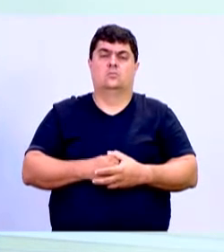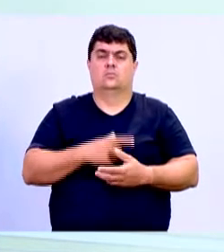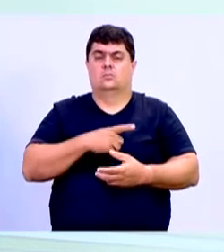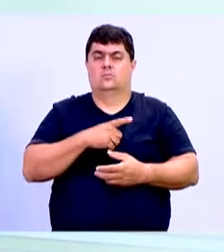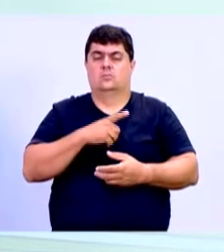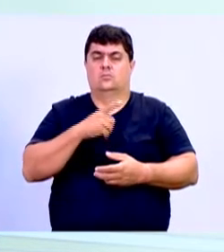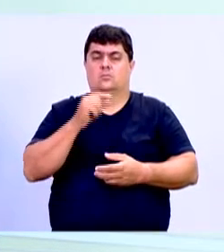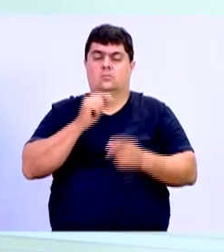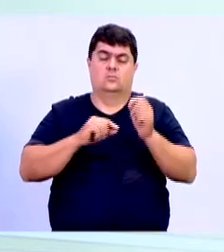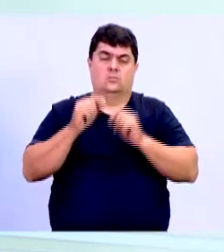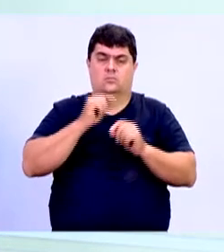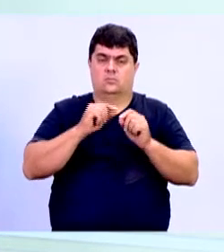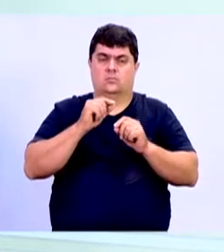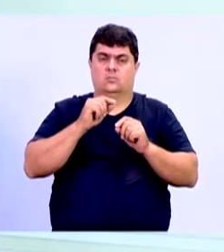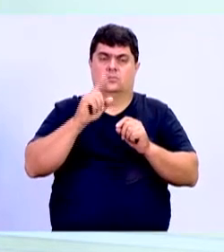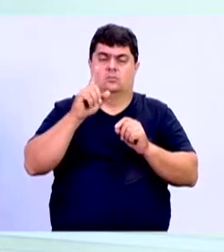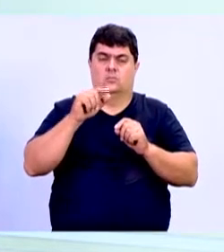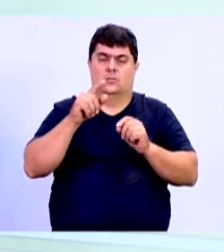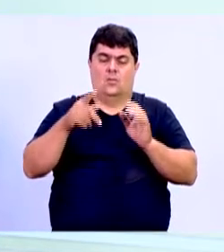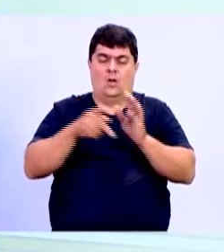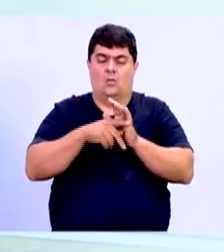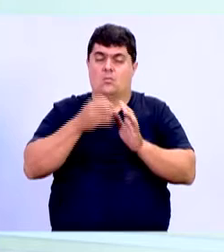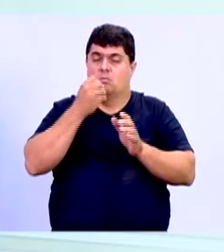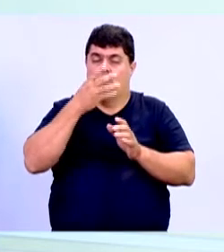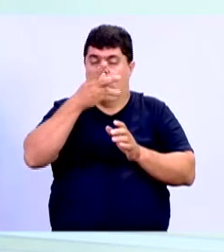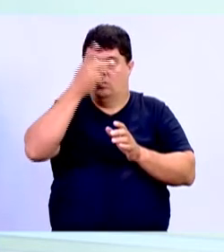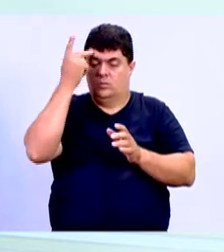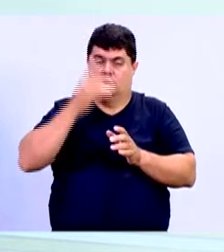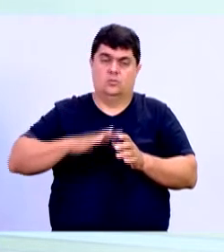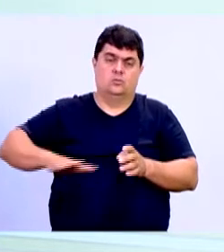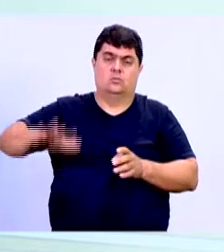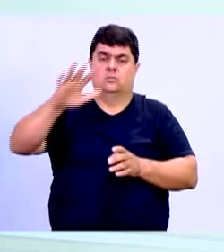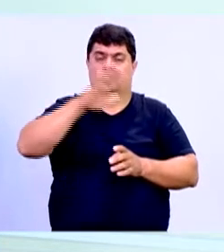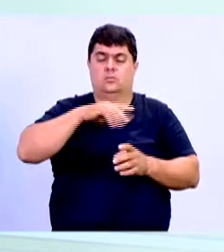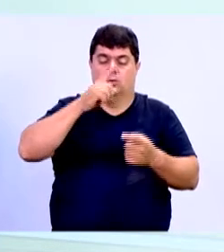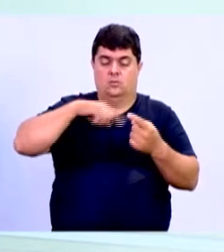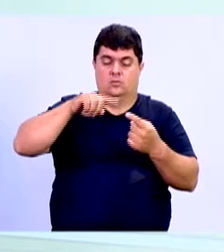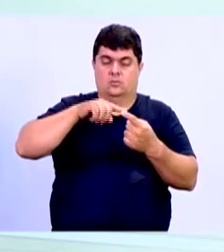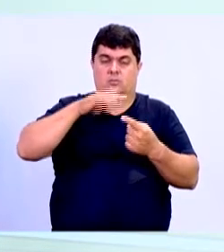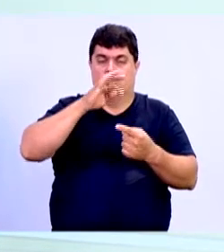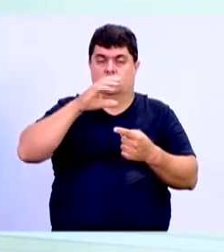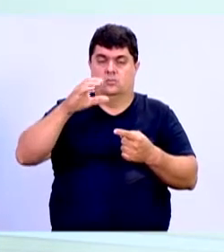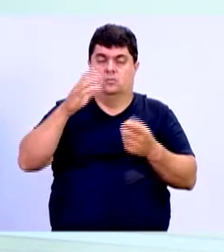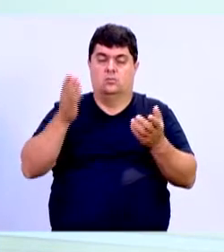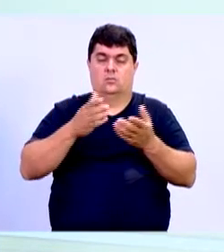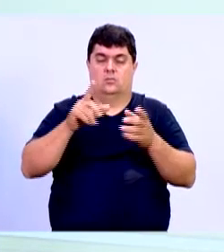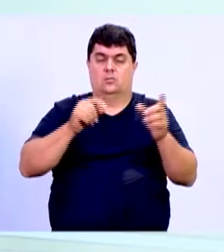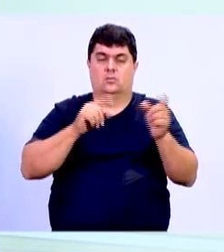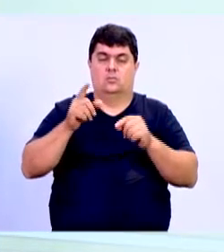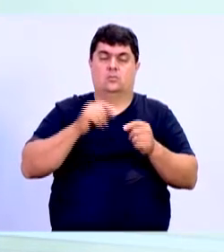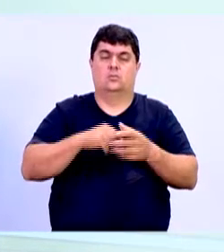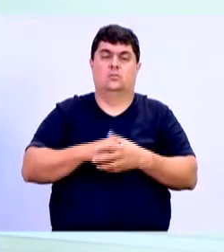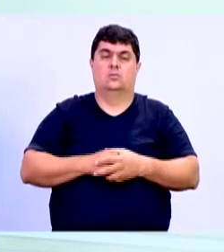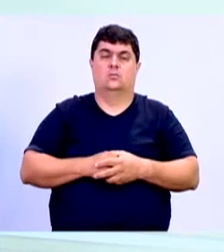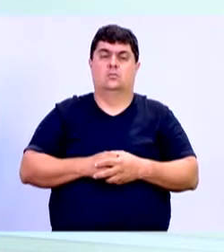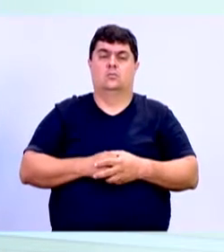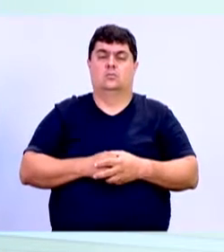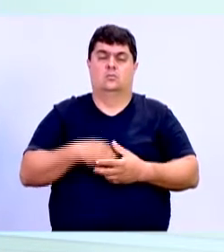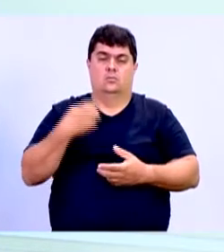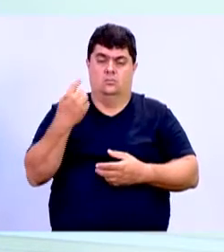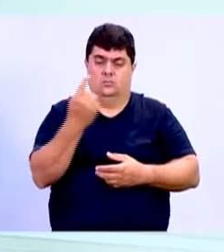Ou seja aplicado para o bem da sociedade. Então esse é o principal objetivo do tribunal e